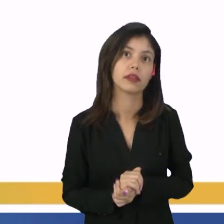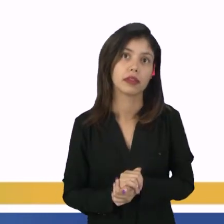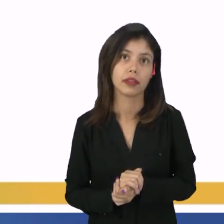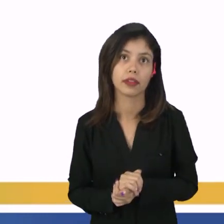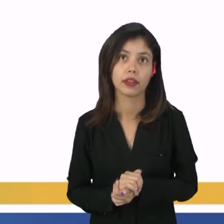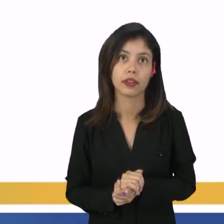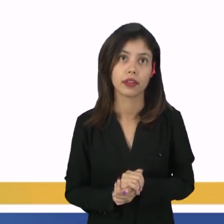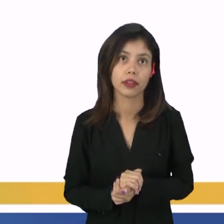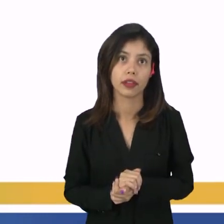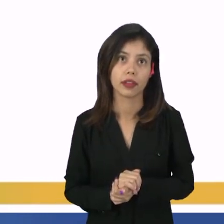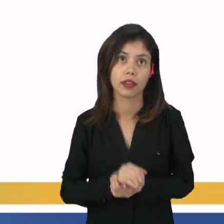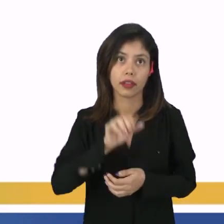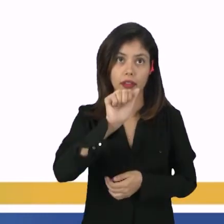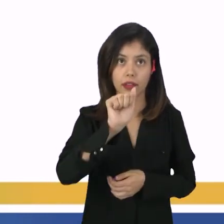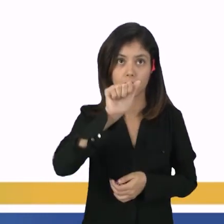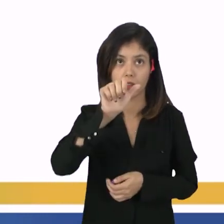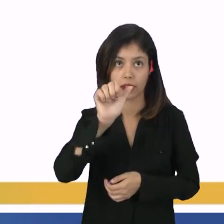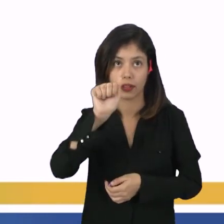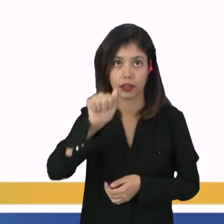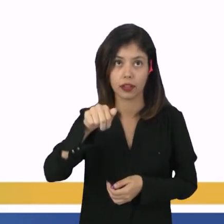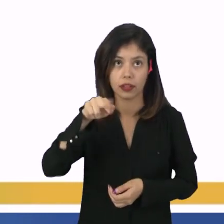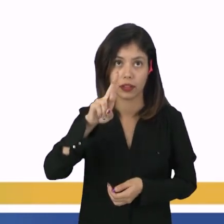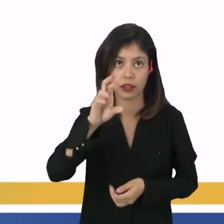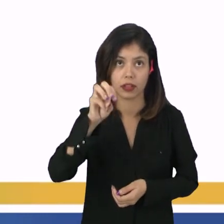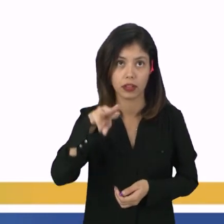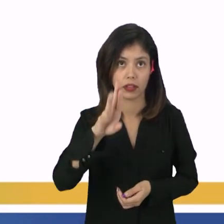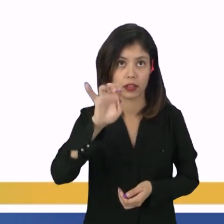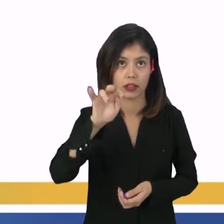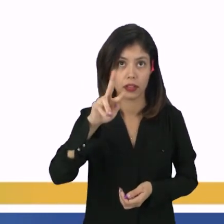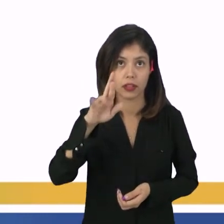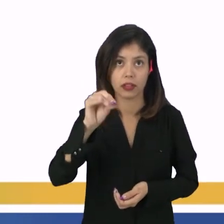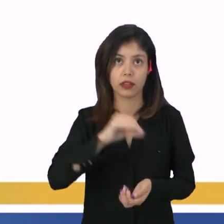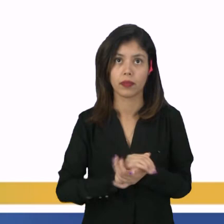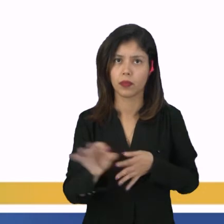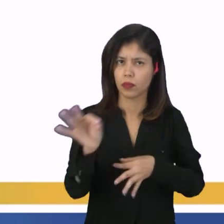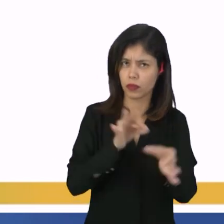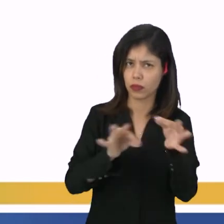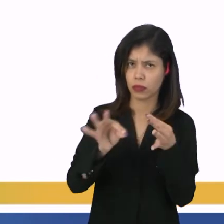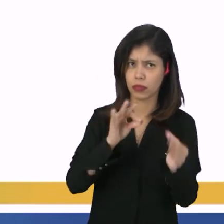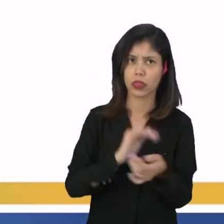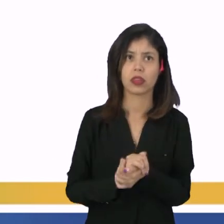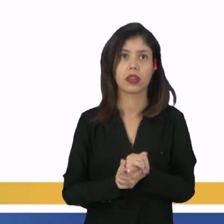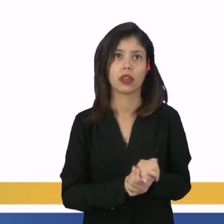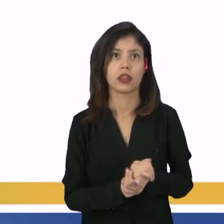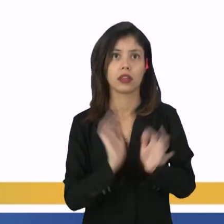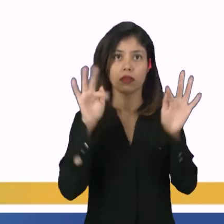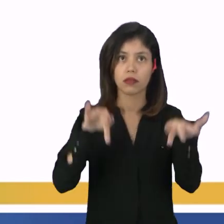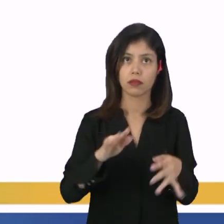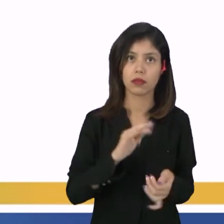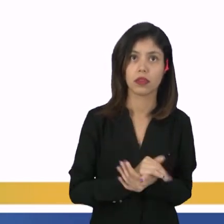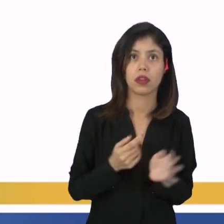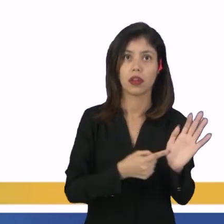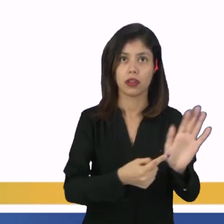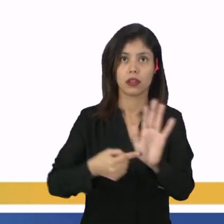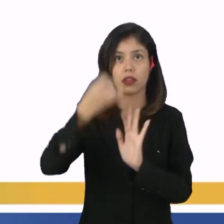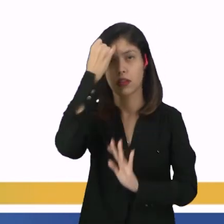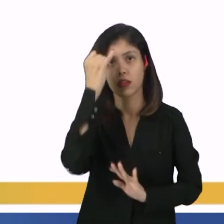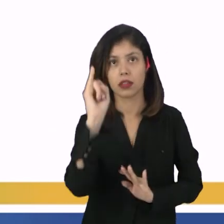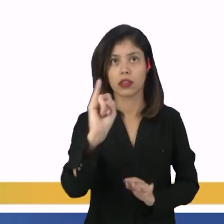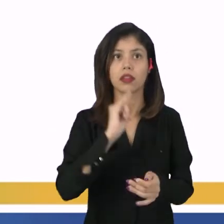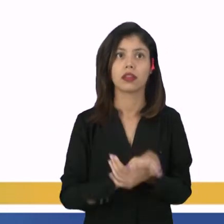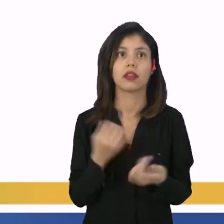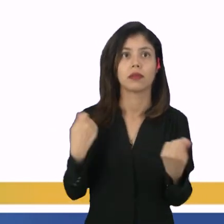Aaron Weinberg, especialista do TED, uma organização sem fins lucrativos dedicada ao